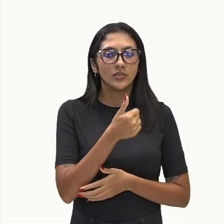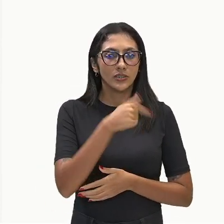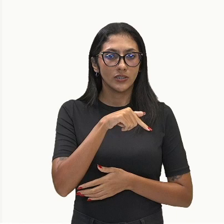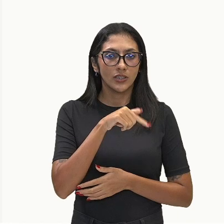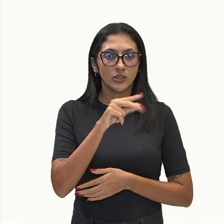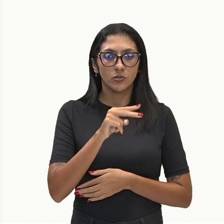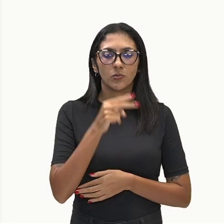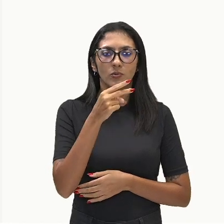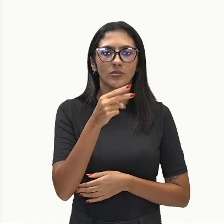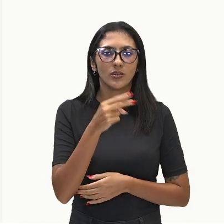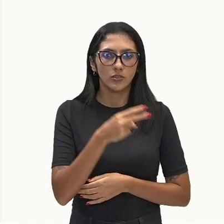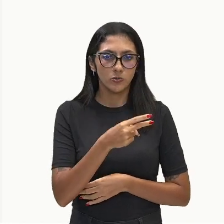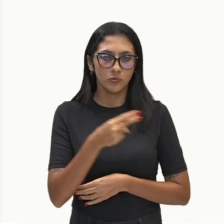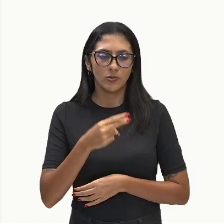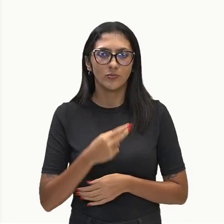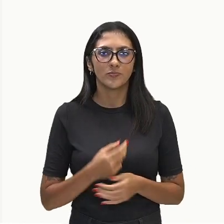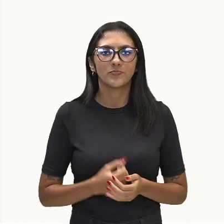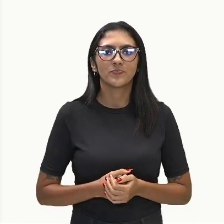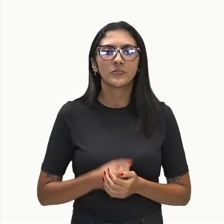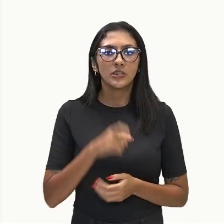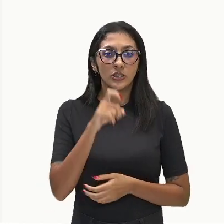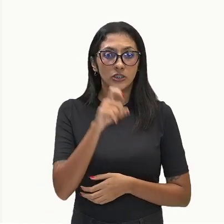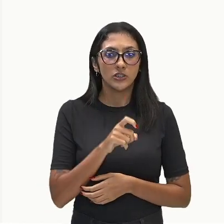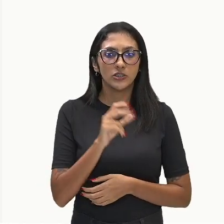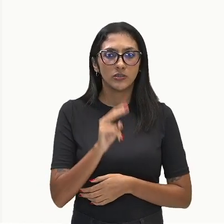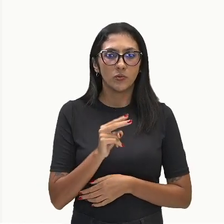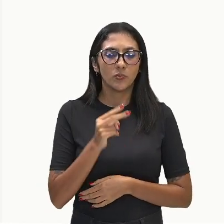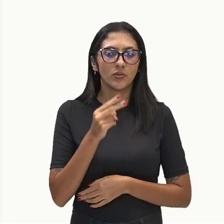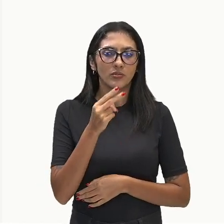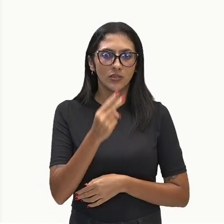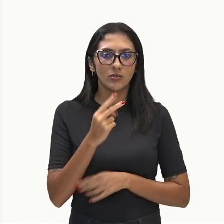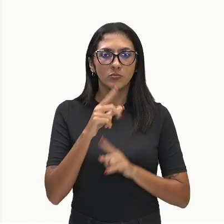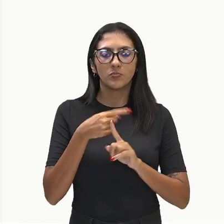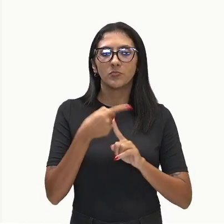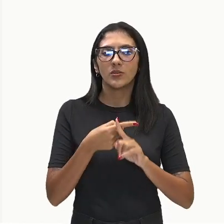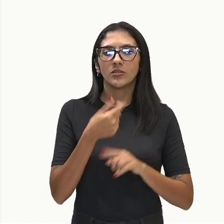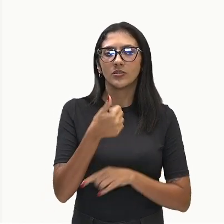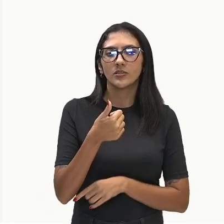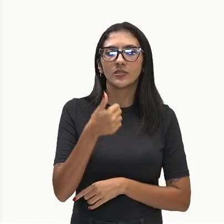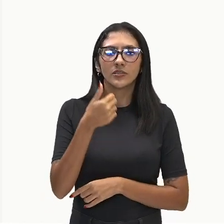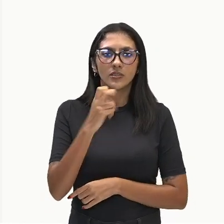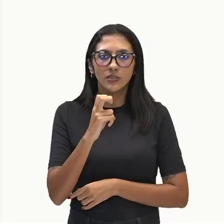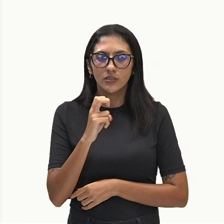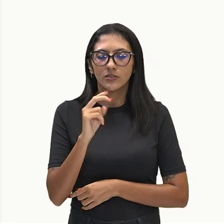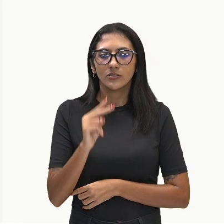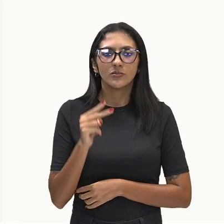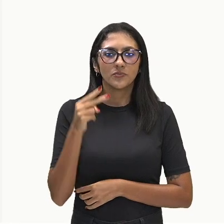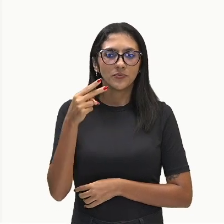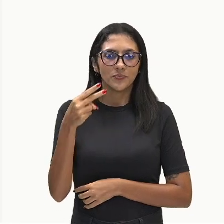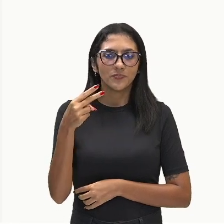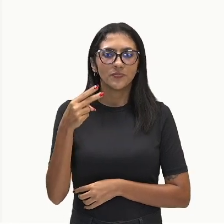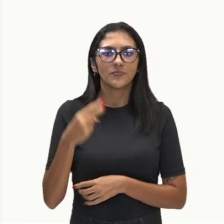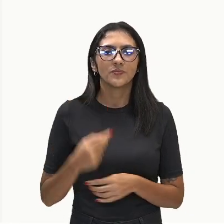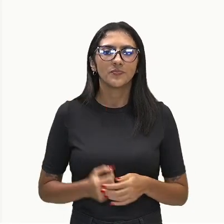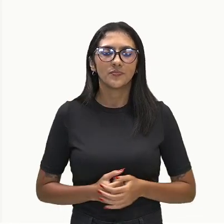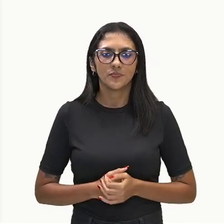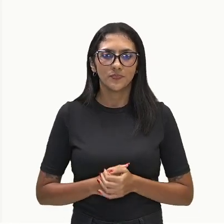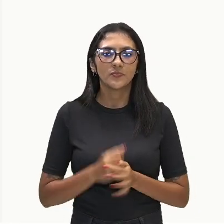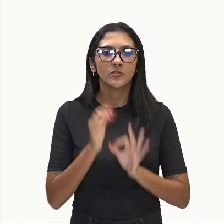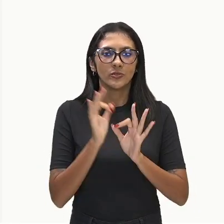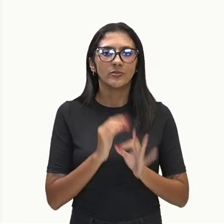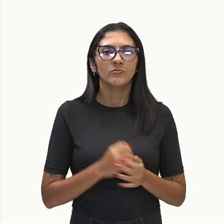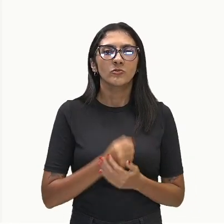quadrado, igual a x ao quadrado mais 15 ao quadrado. Então, resolvendo, nós vamos